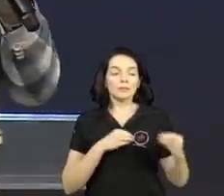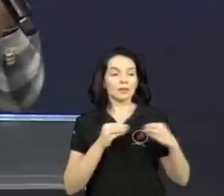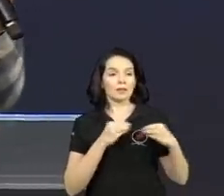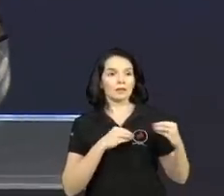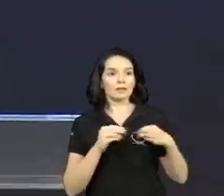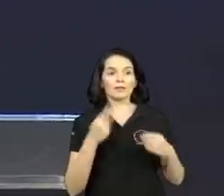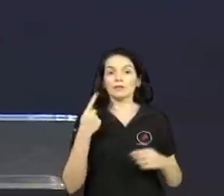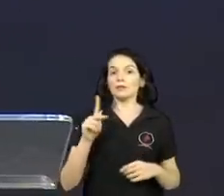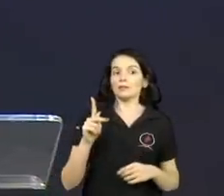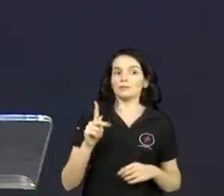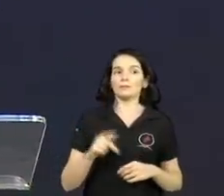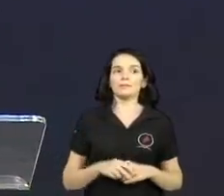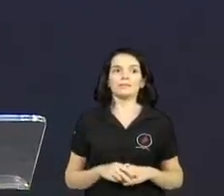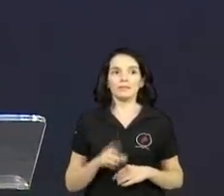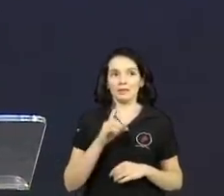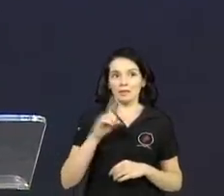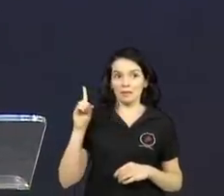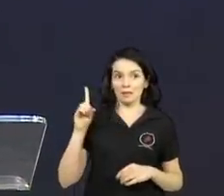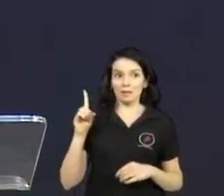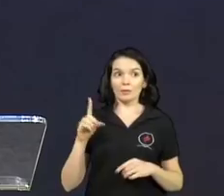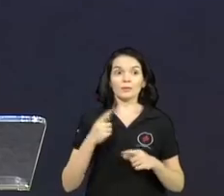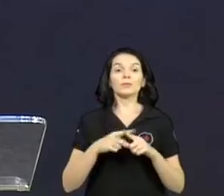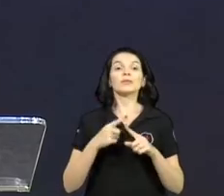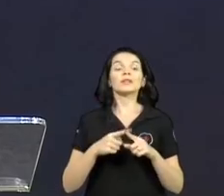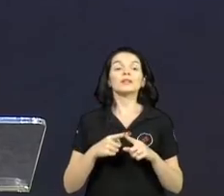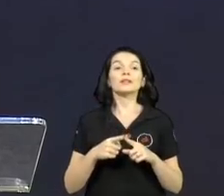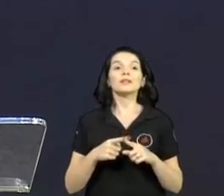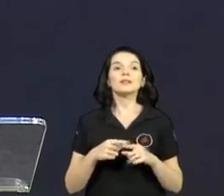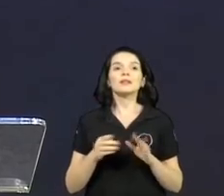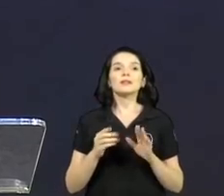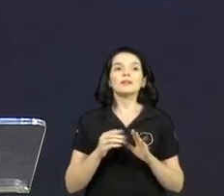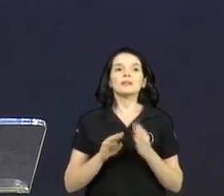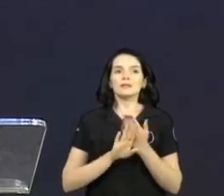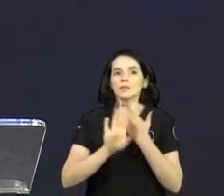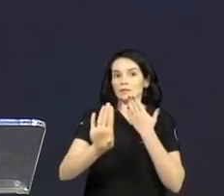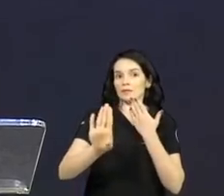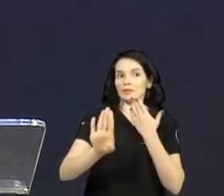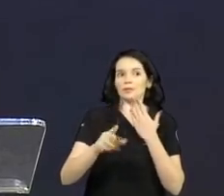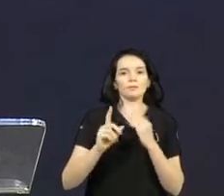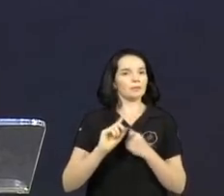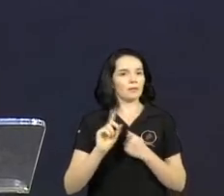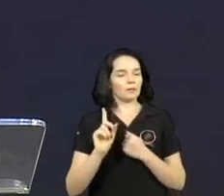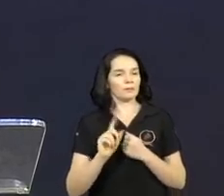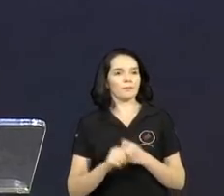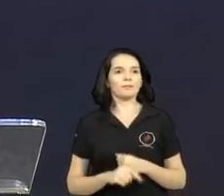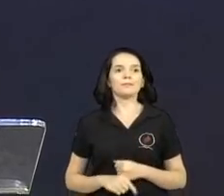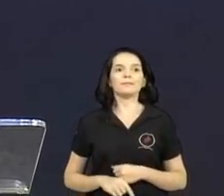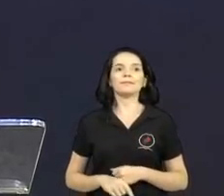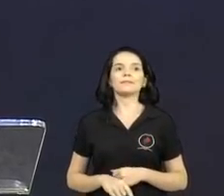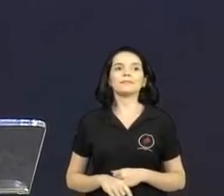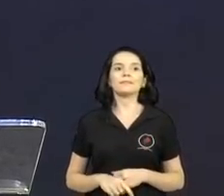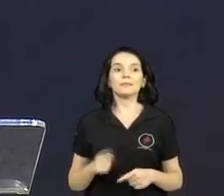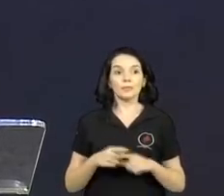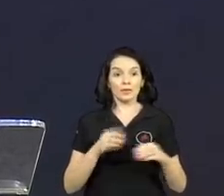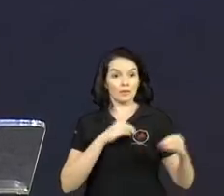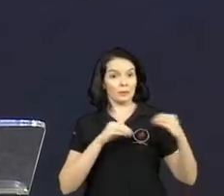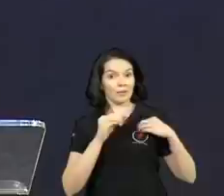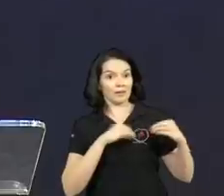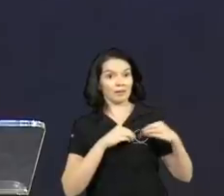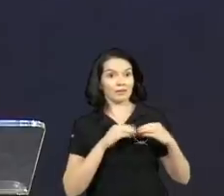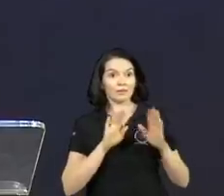Deus nunca se afastou de você, você que se afastou dele. Porque é o pecado que separa o homem de Deus. Mas nessa noite,